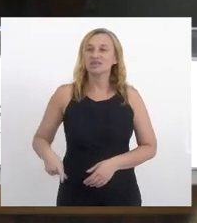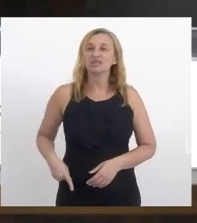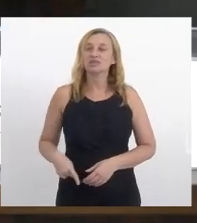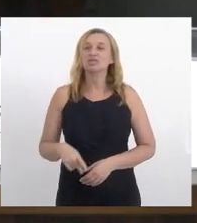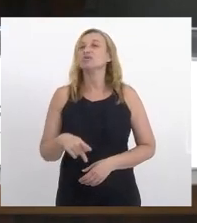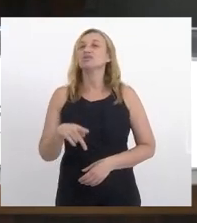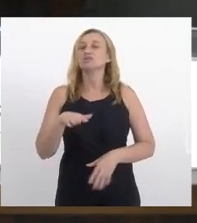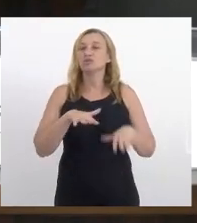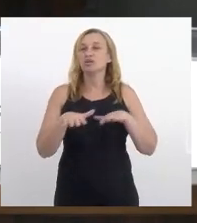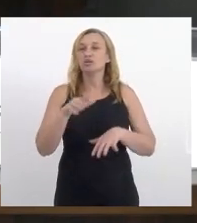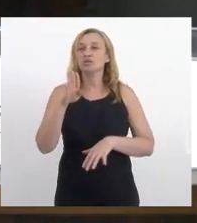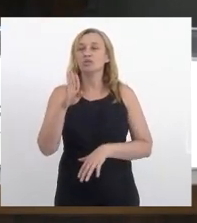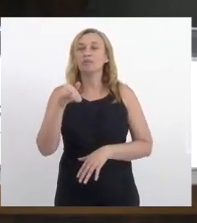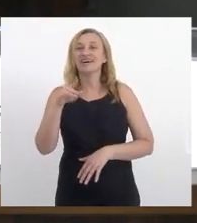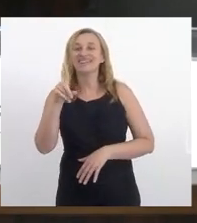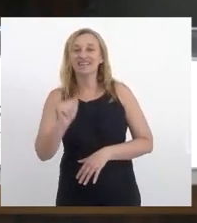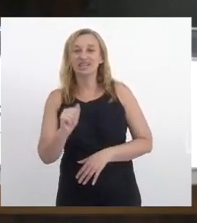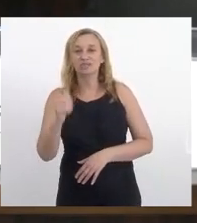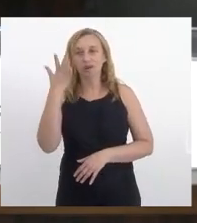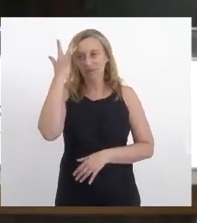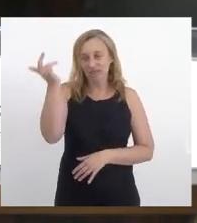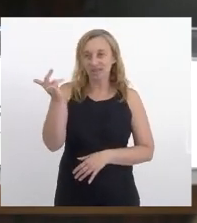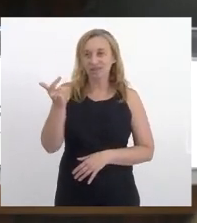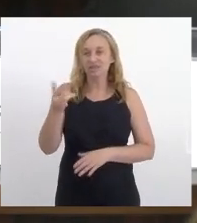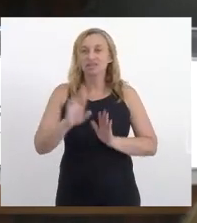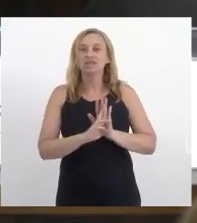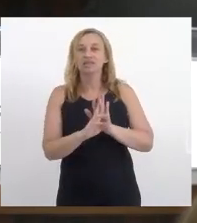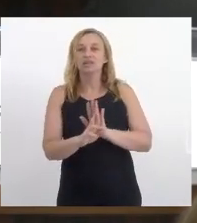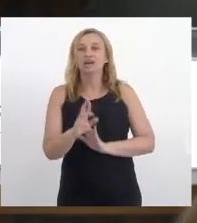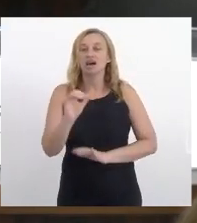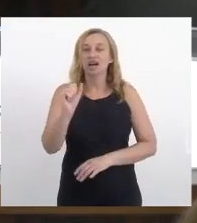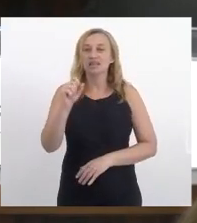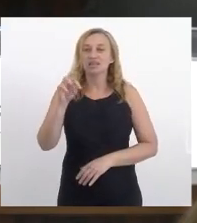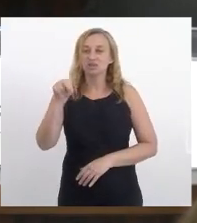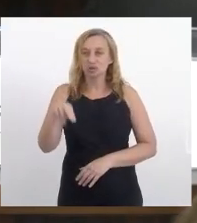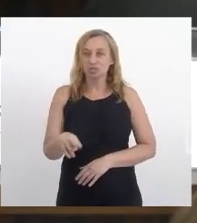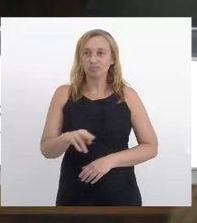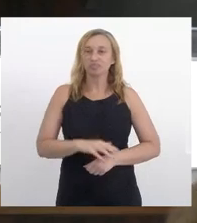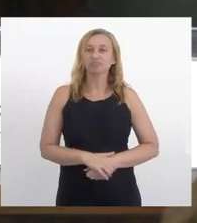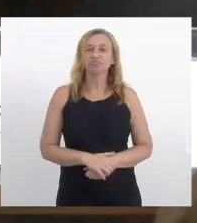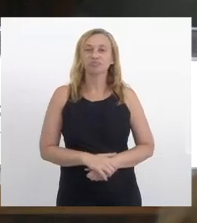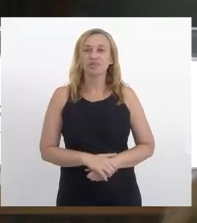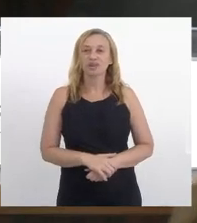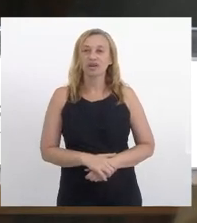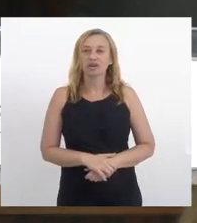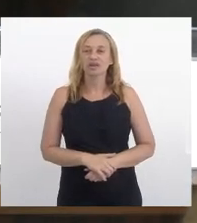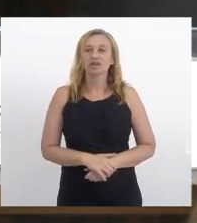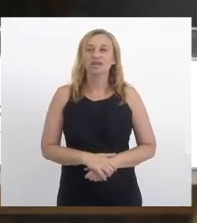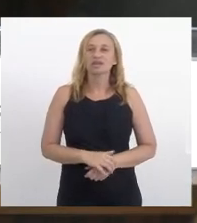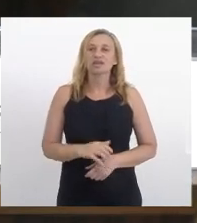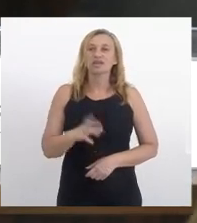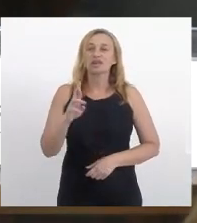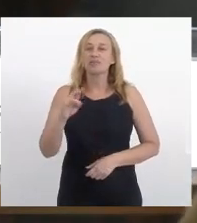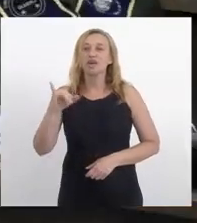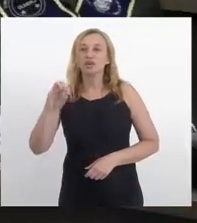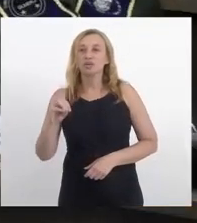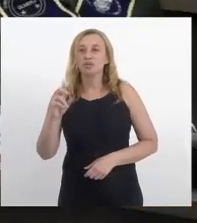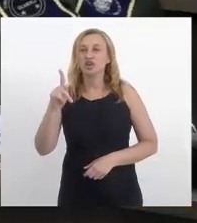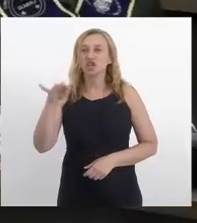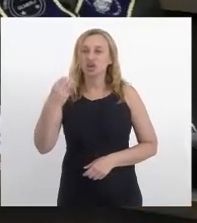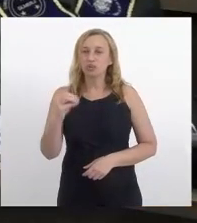do Amanhã, neste ato representado pelo senhor Anderson Ferreira, Marilúcio Ribeiro